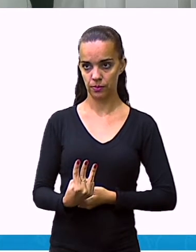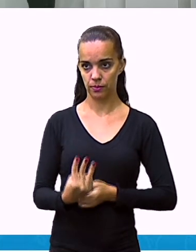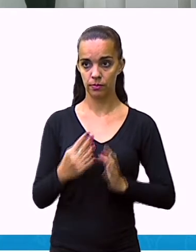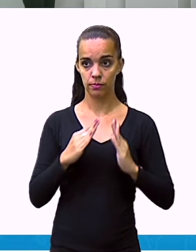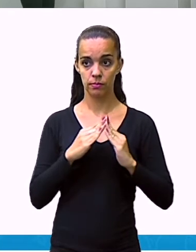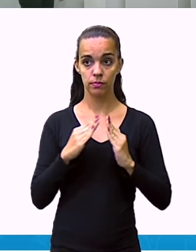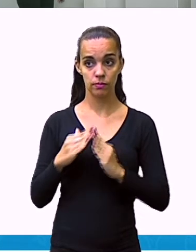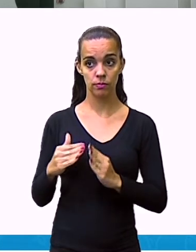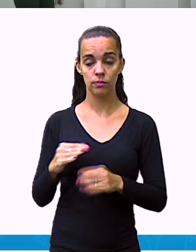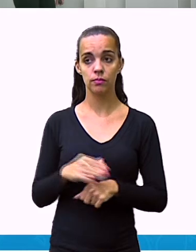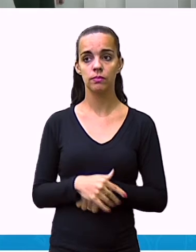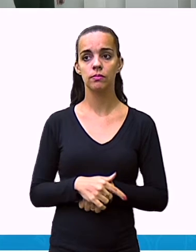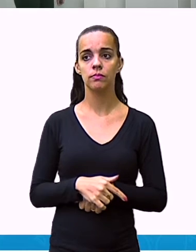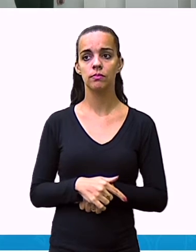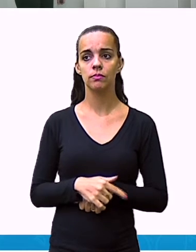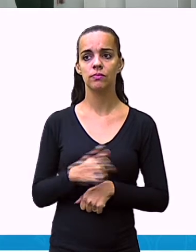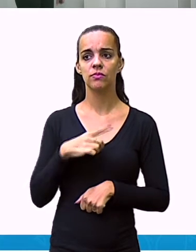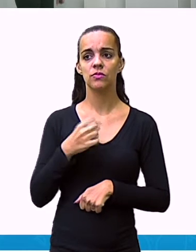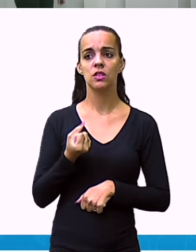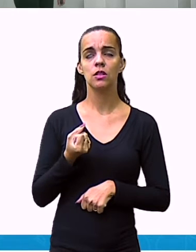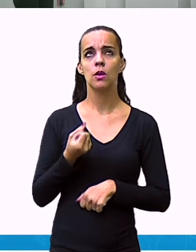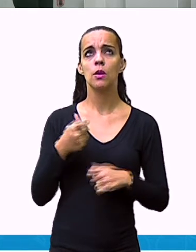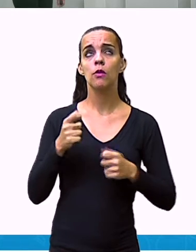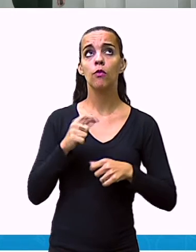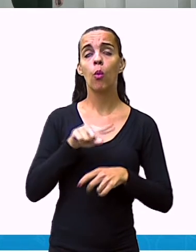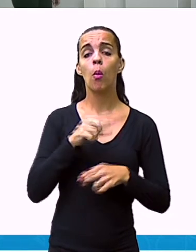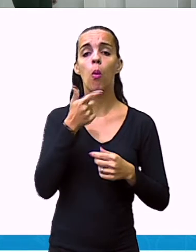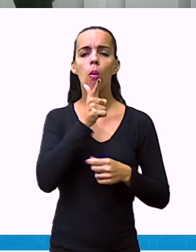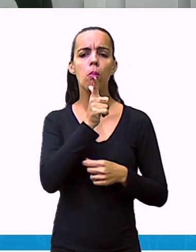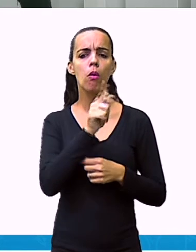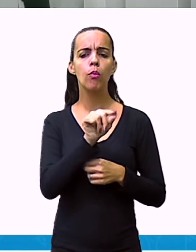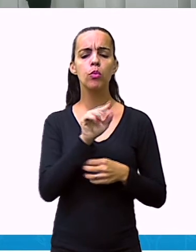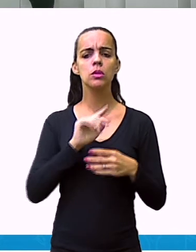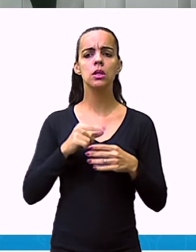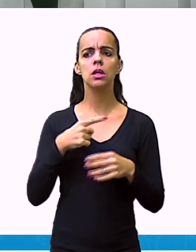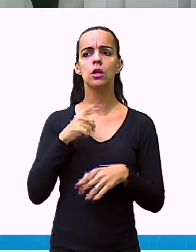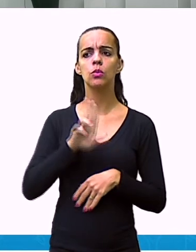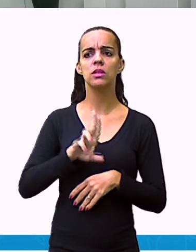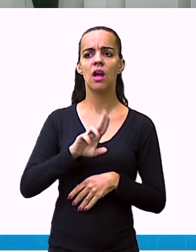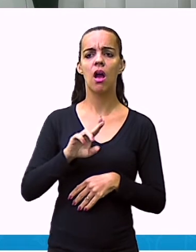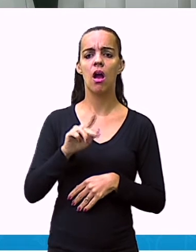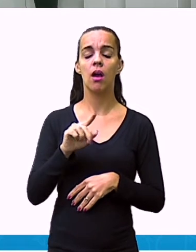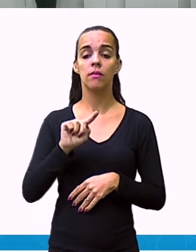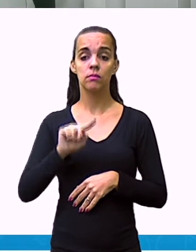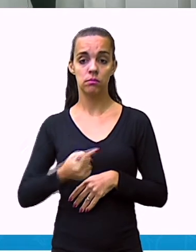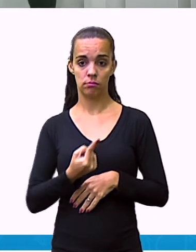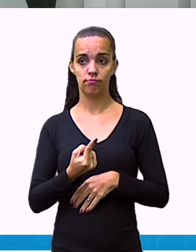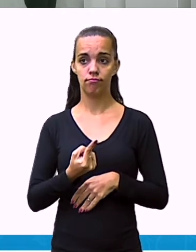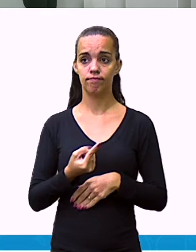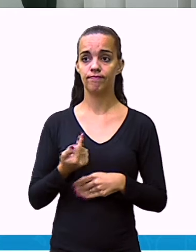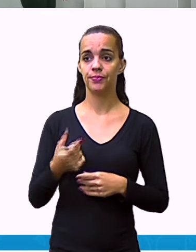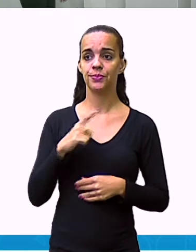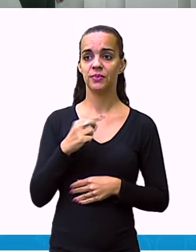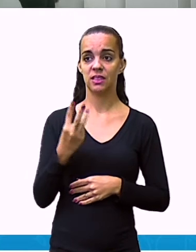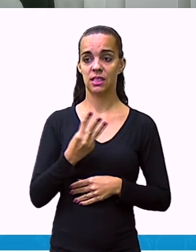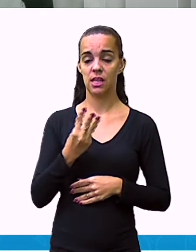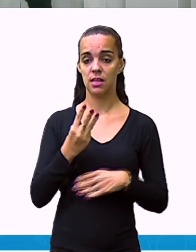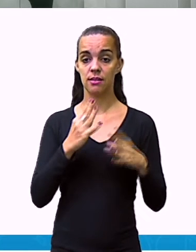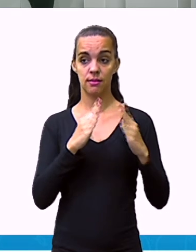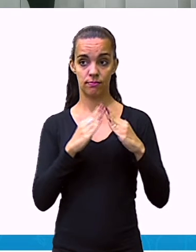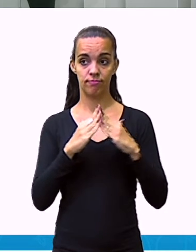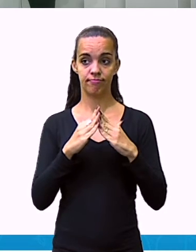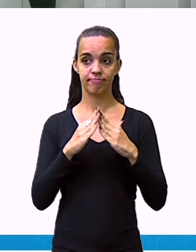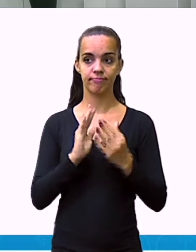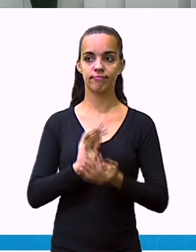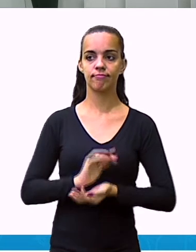três eu vou Oi tá com a, quantas casas três casas para direita para